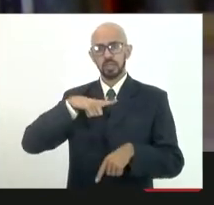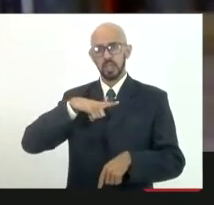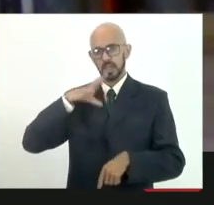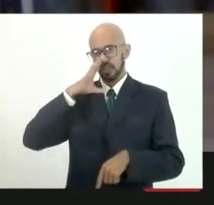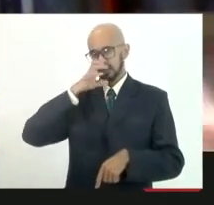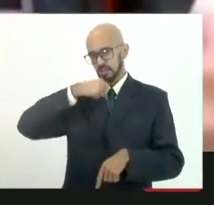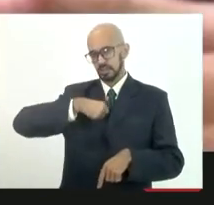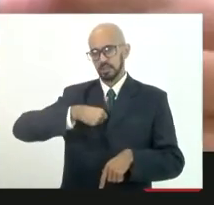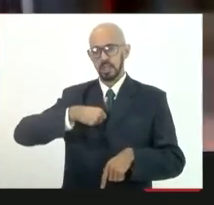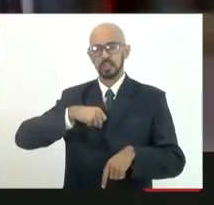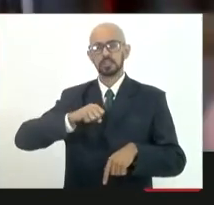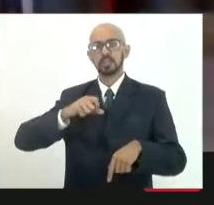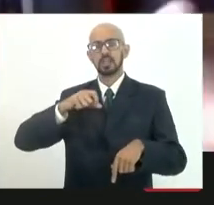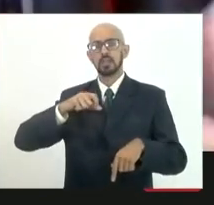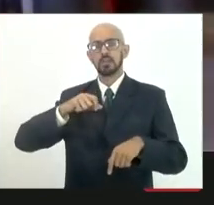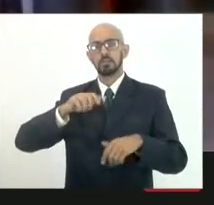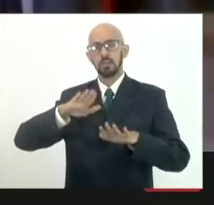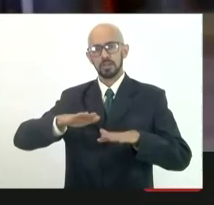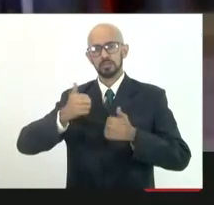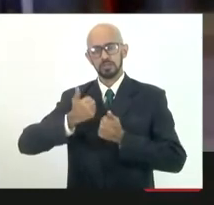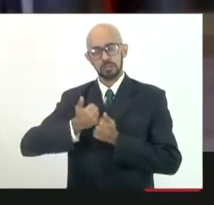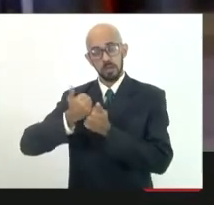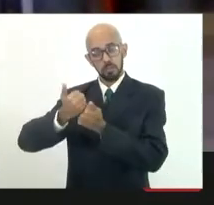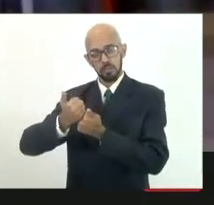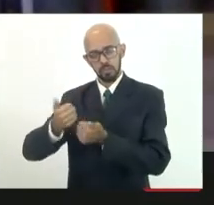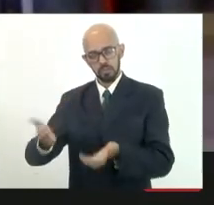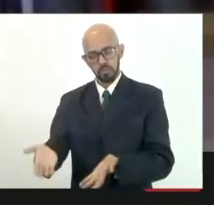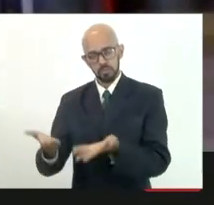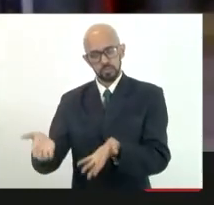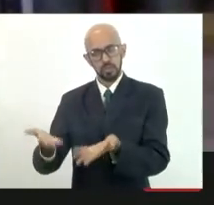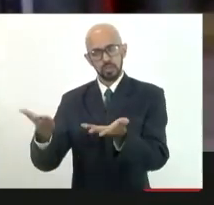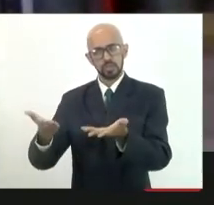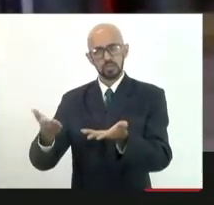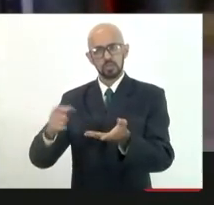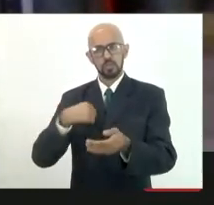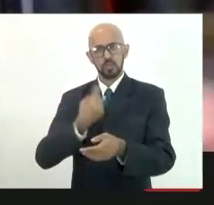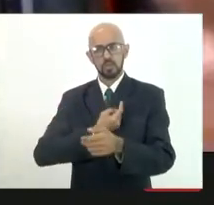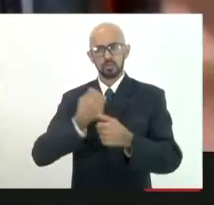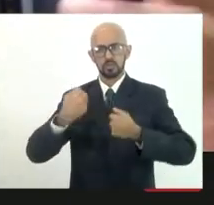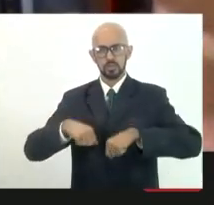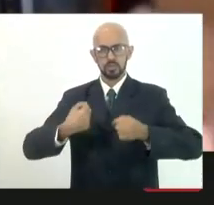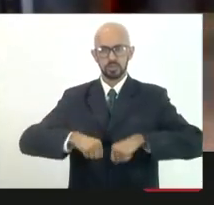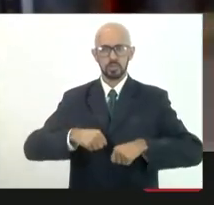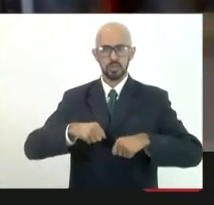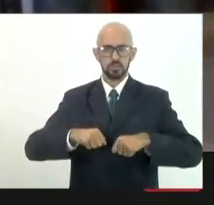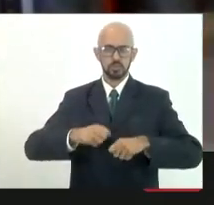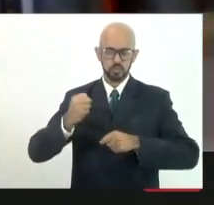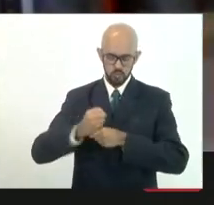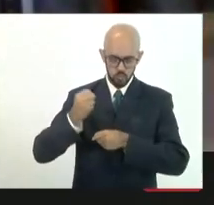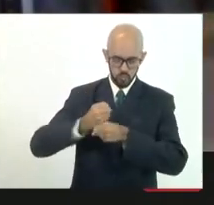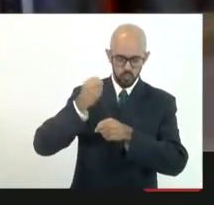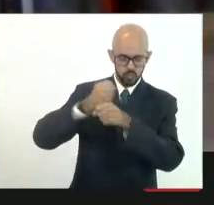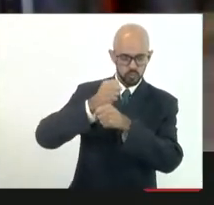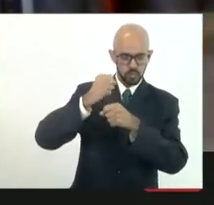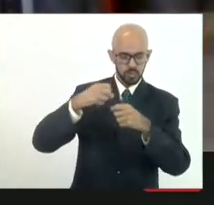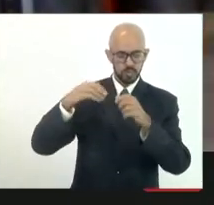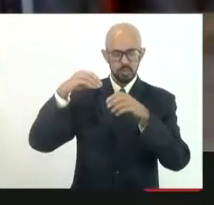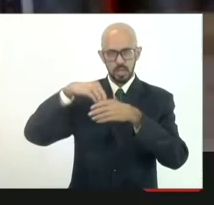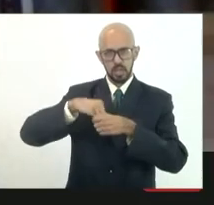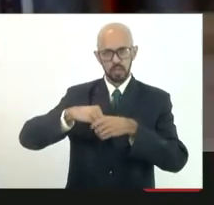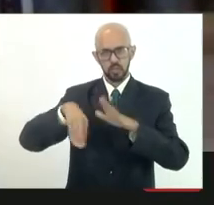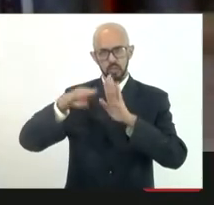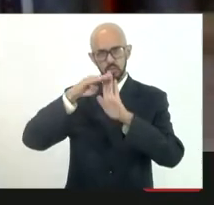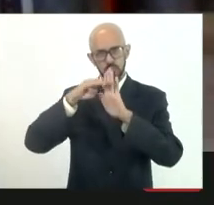com esse apoio, esse estímulo, eu acho que a gente precisa construir dentro do programa